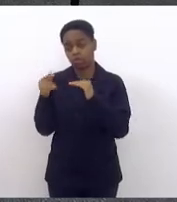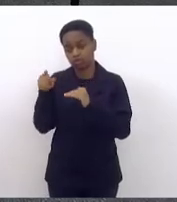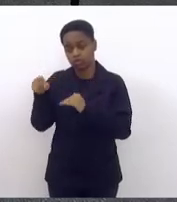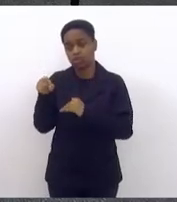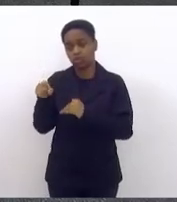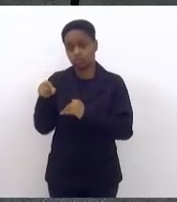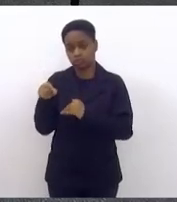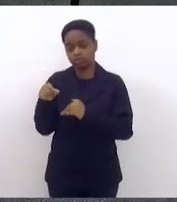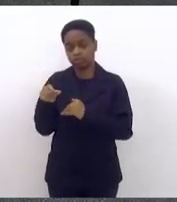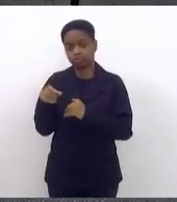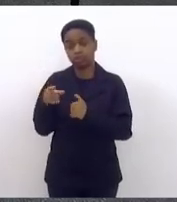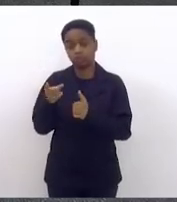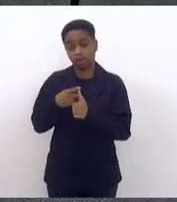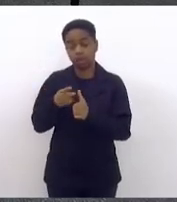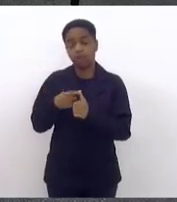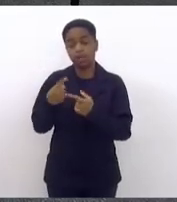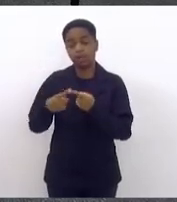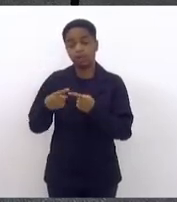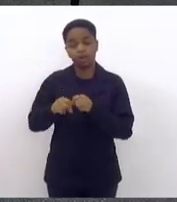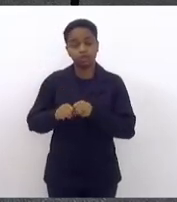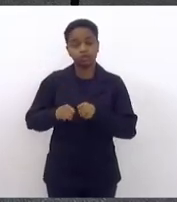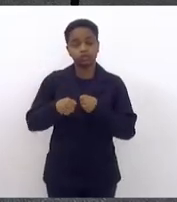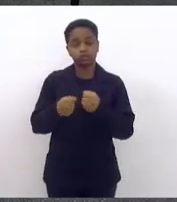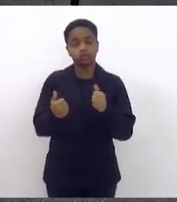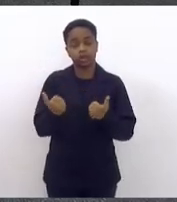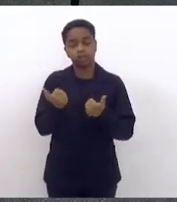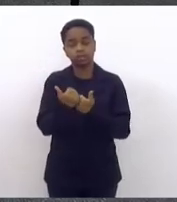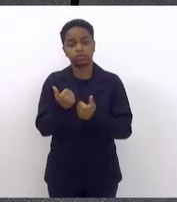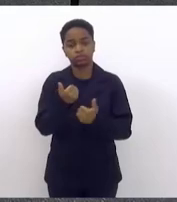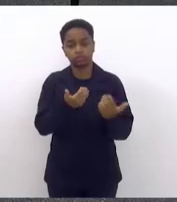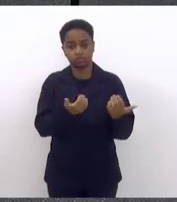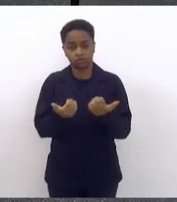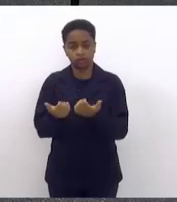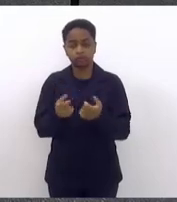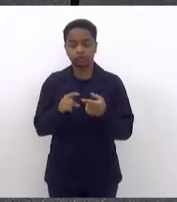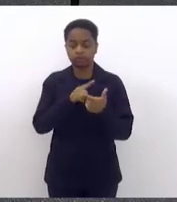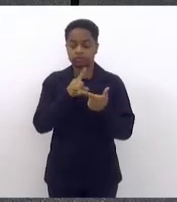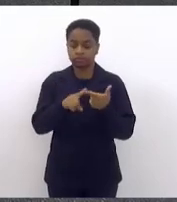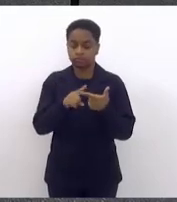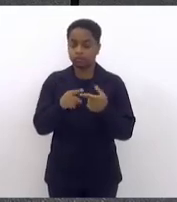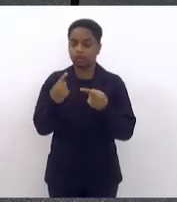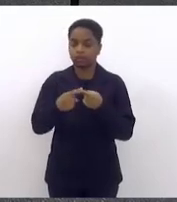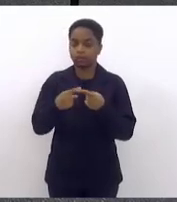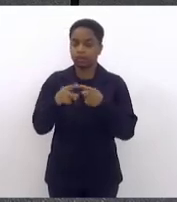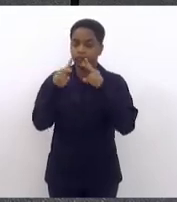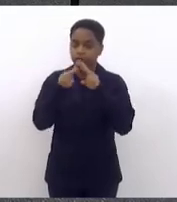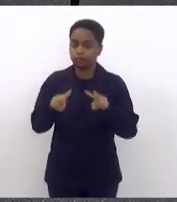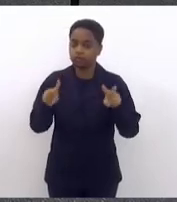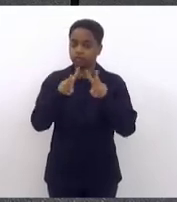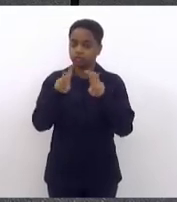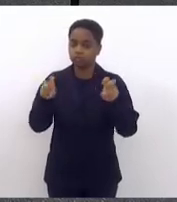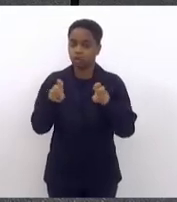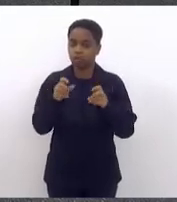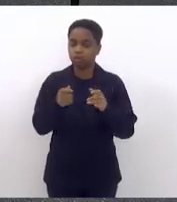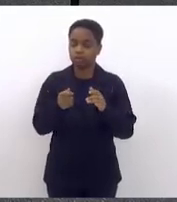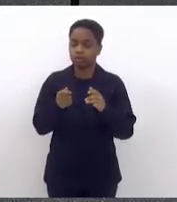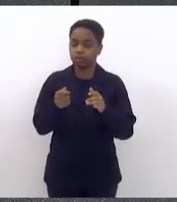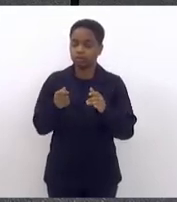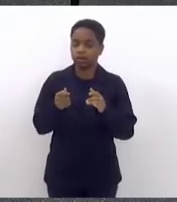Excelência, primeiro, no esforço da juventude, depois, na visão que Vossa Excelência tem sobre os incentivos, que